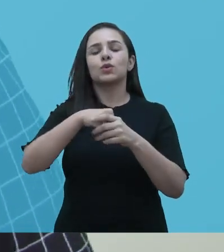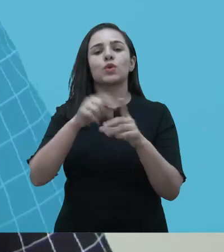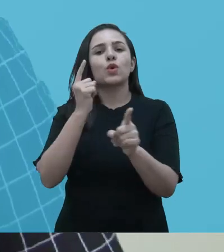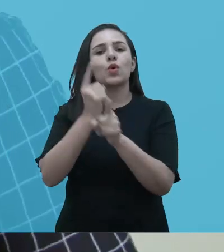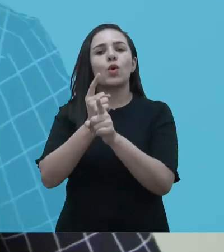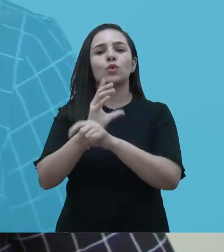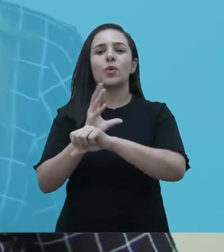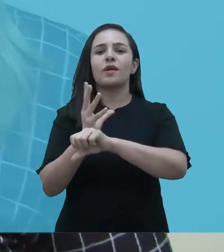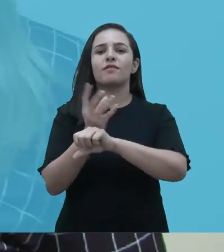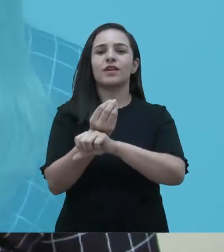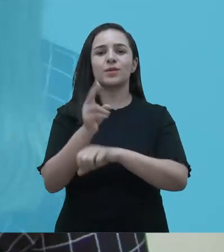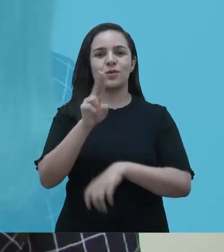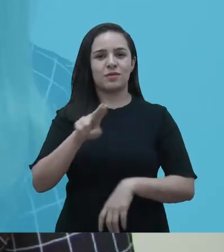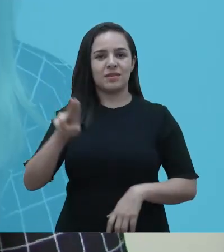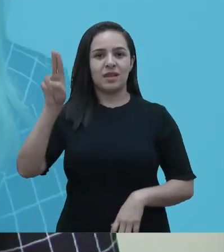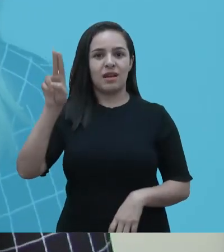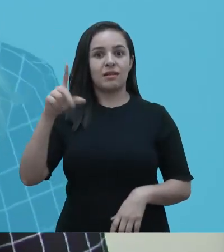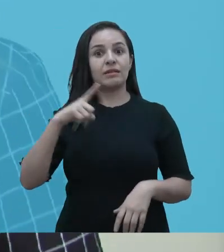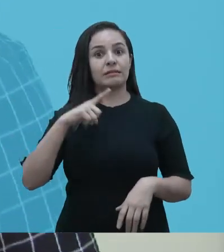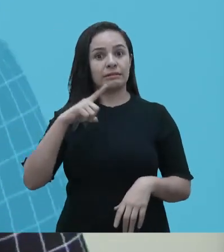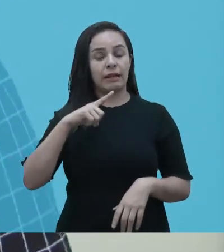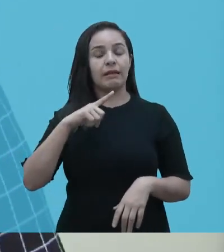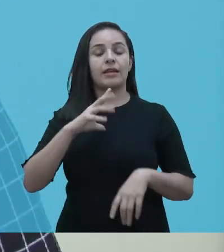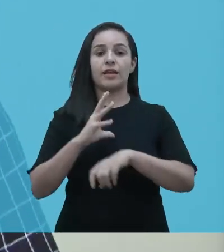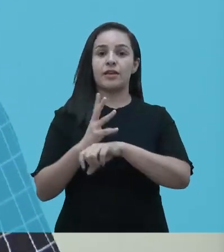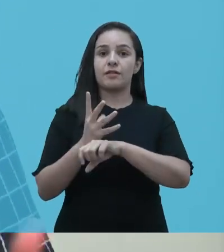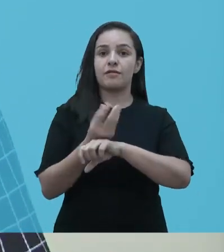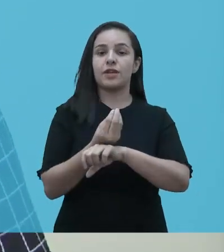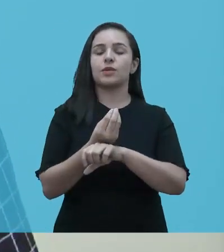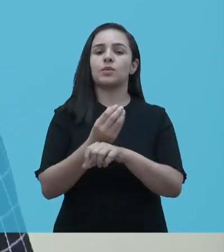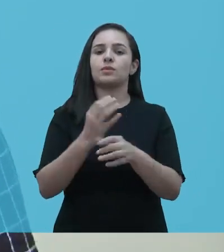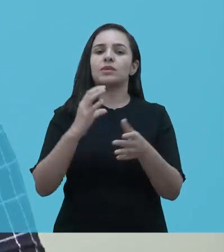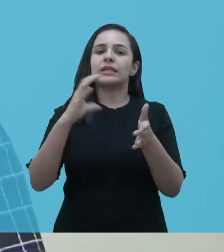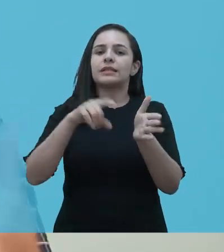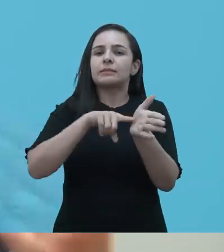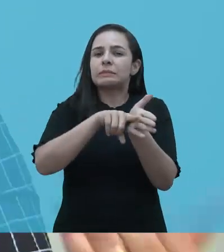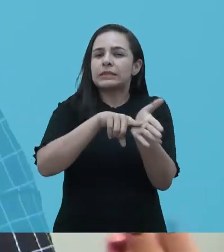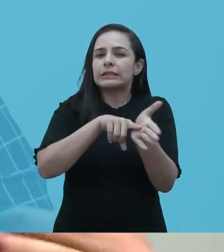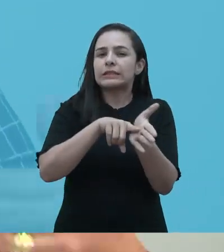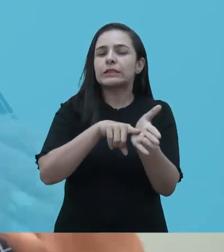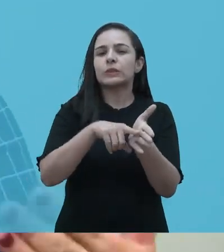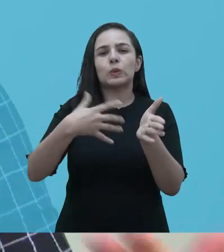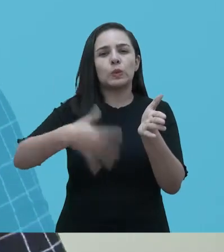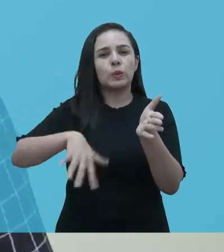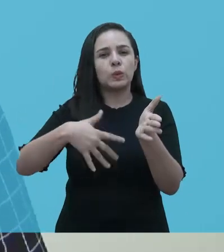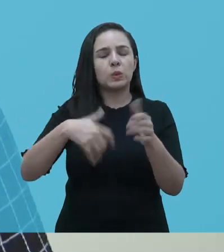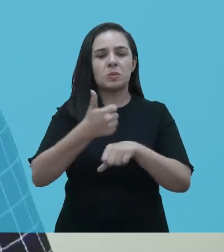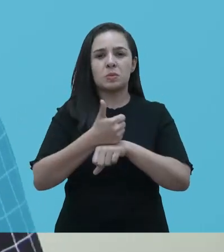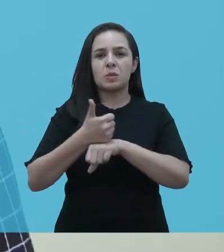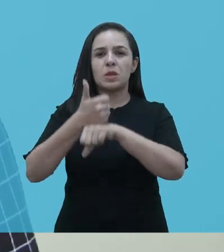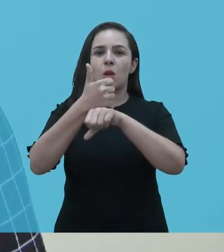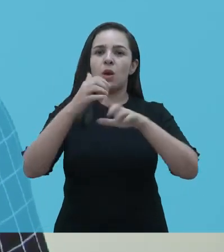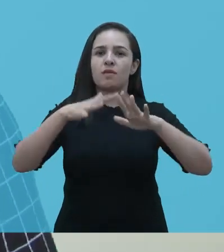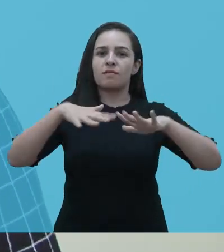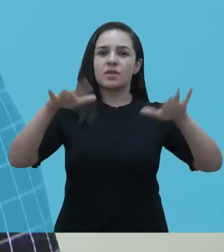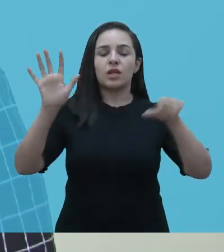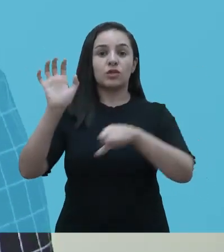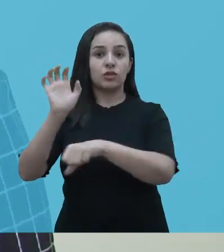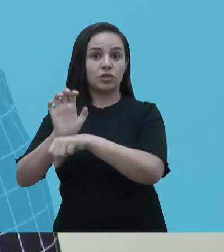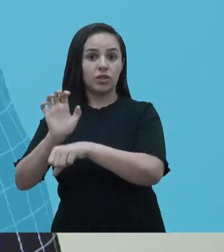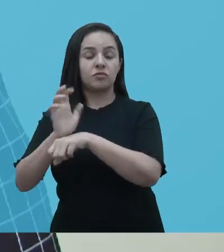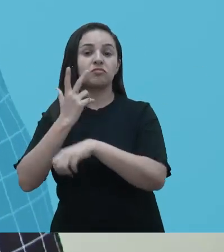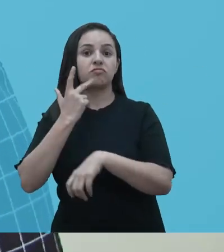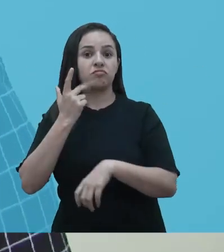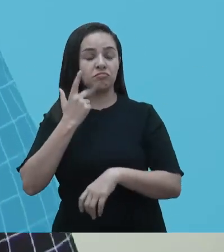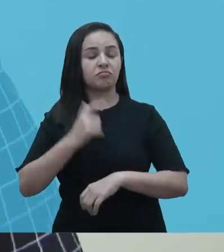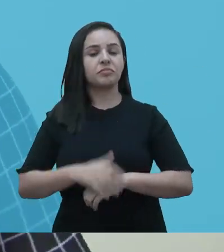é um evento científico é de uma grandeza é senão a maior da instituição e do